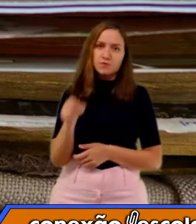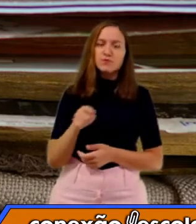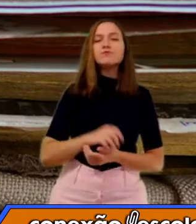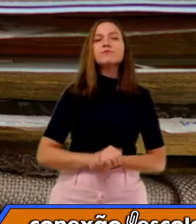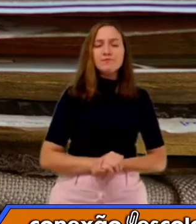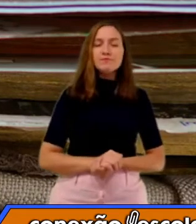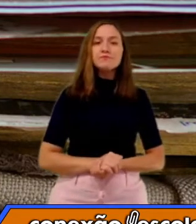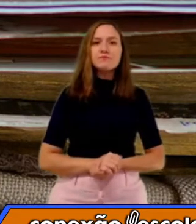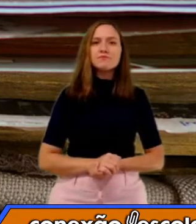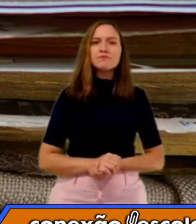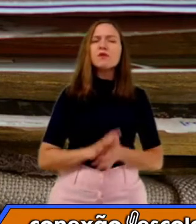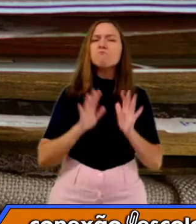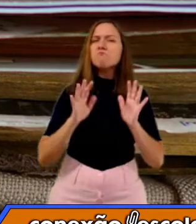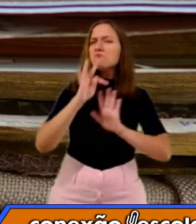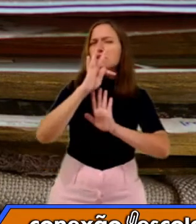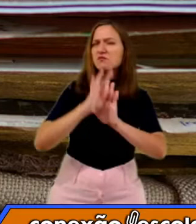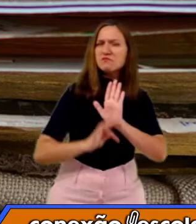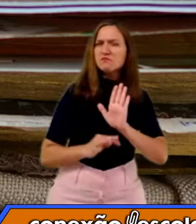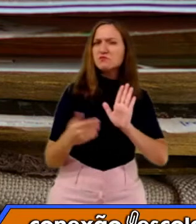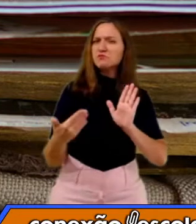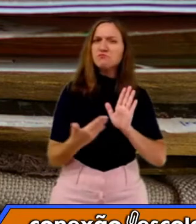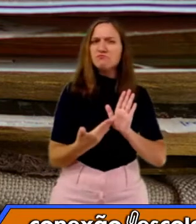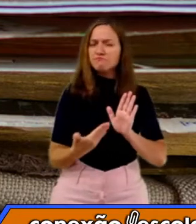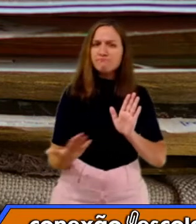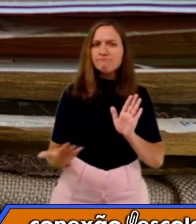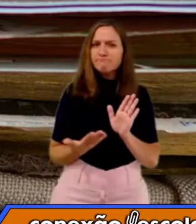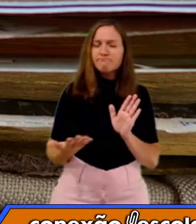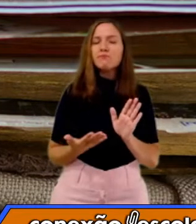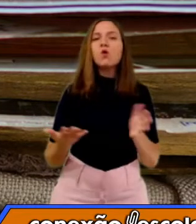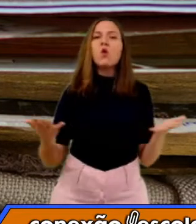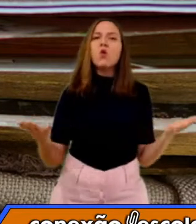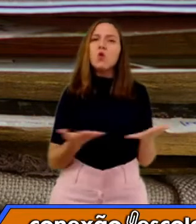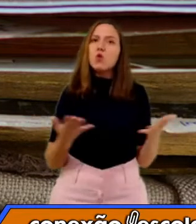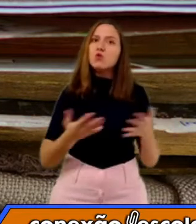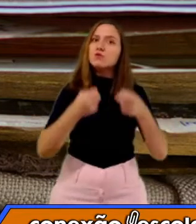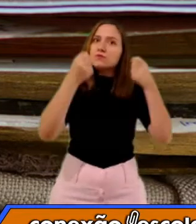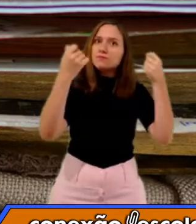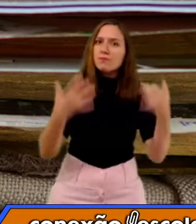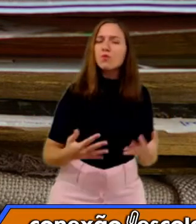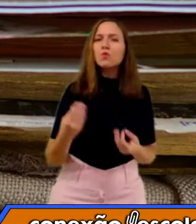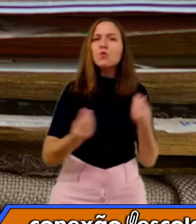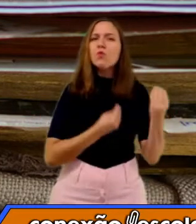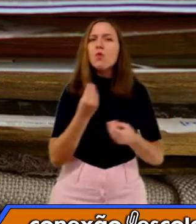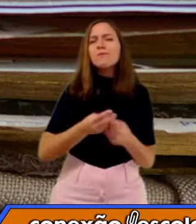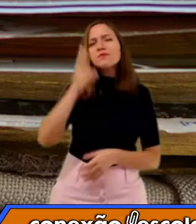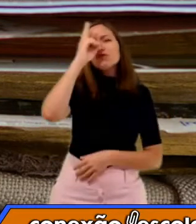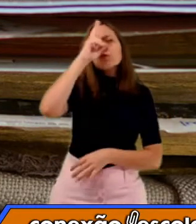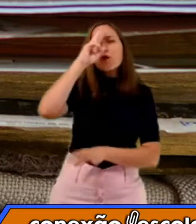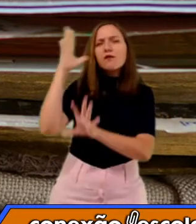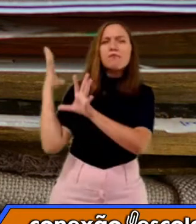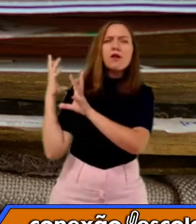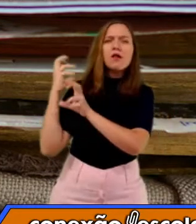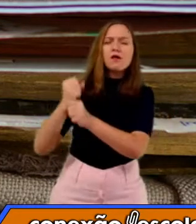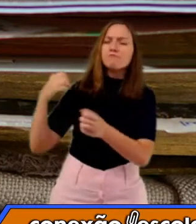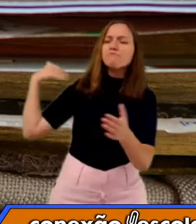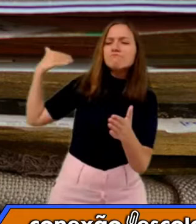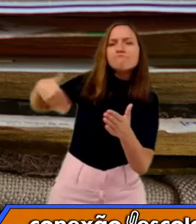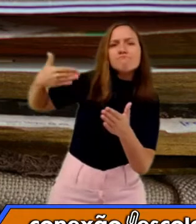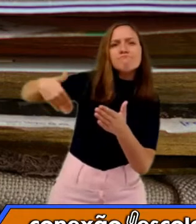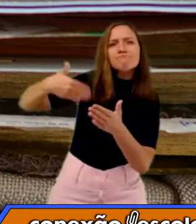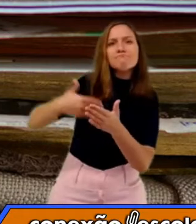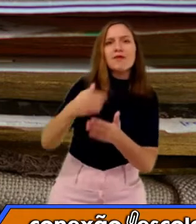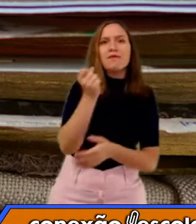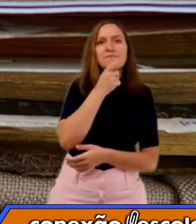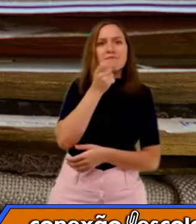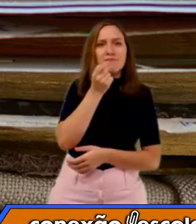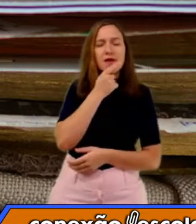a respeito do texto, que eu ia falar para vocês a respeito da história dessa medicação, a gente